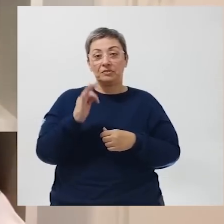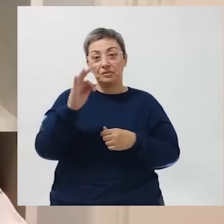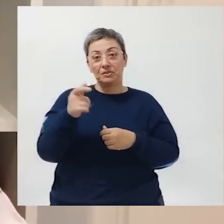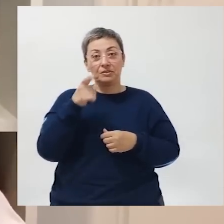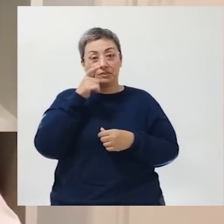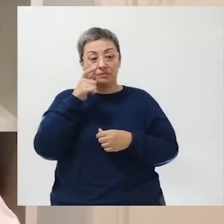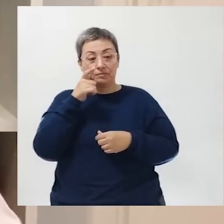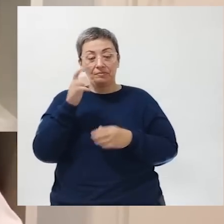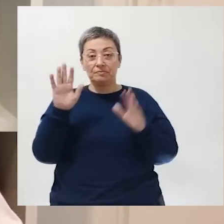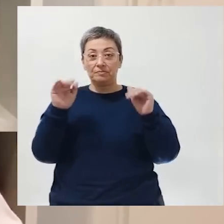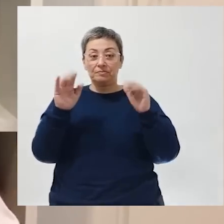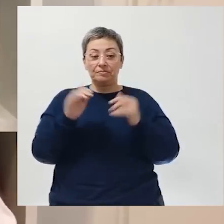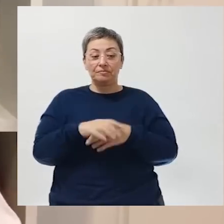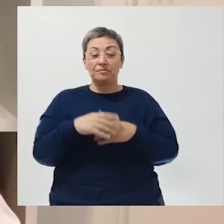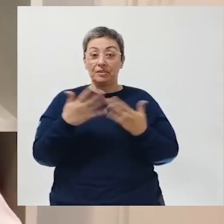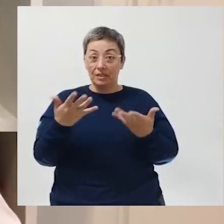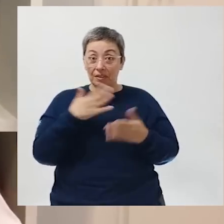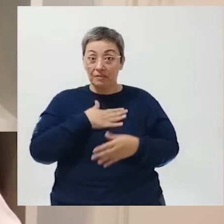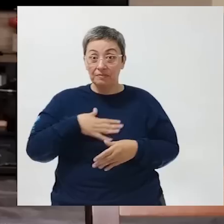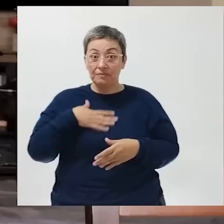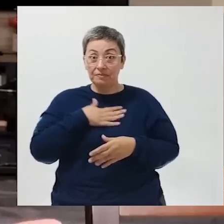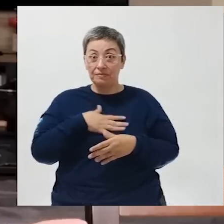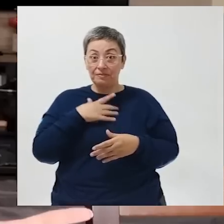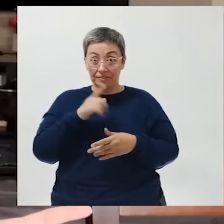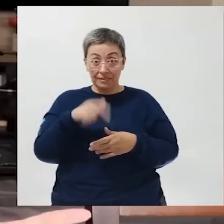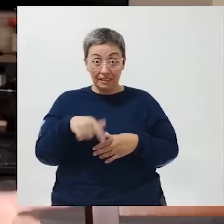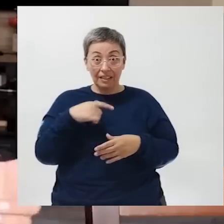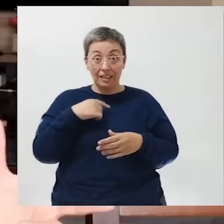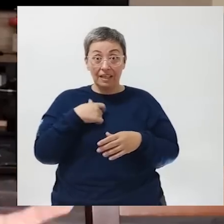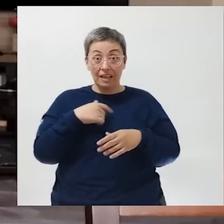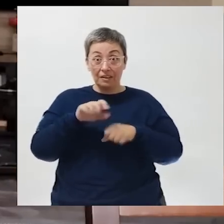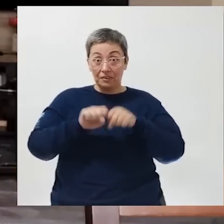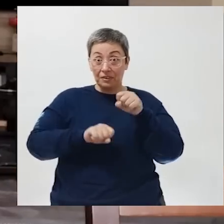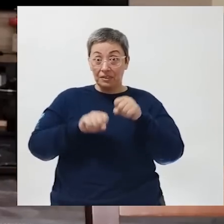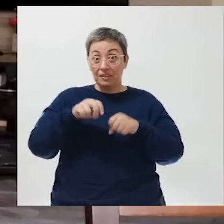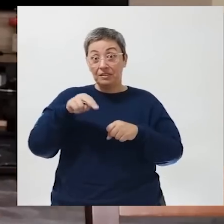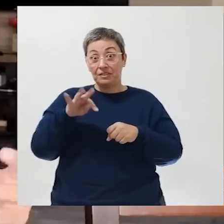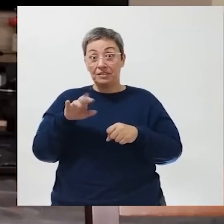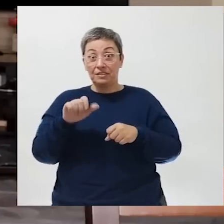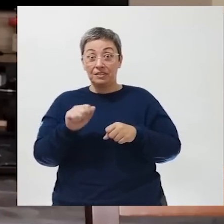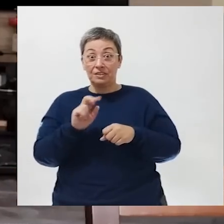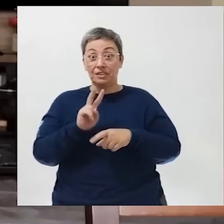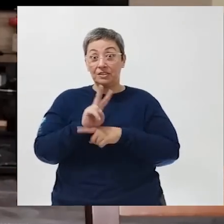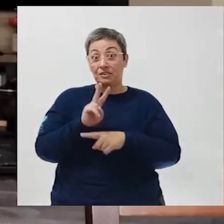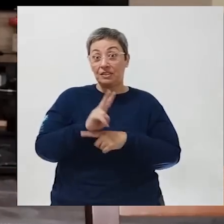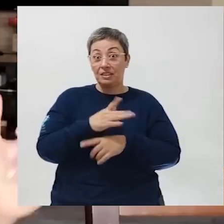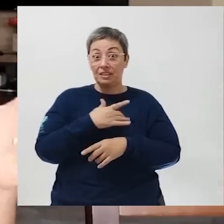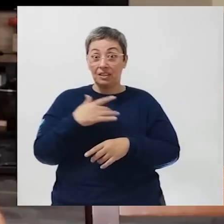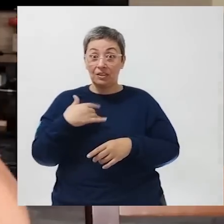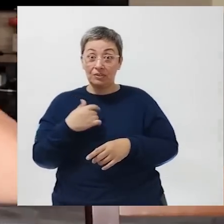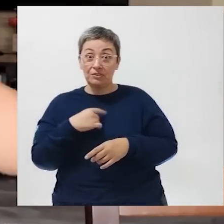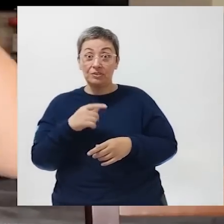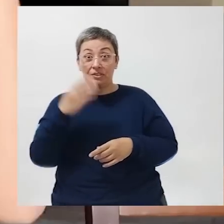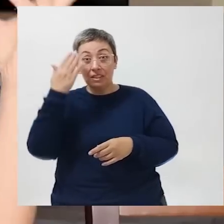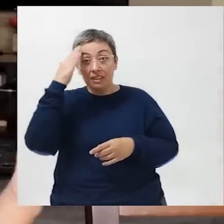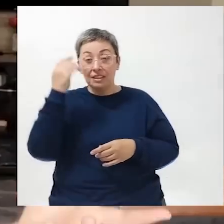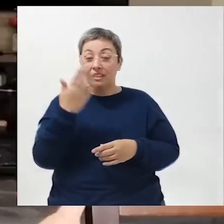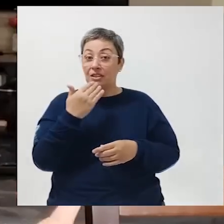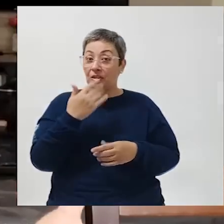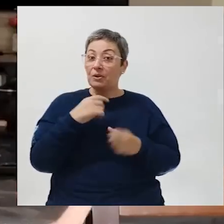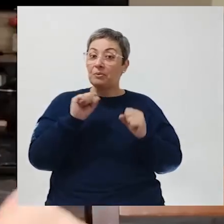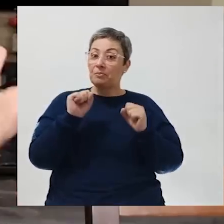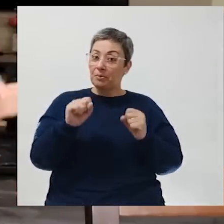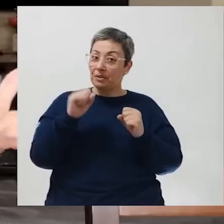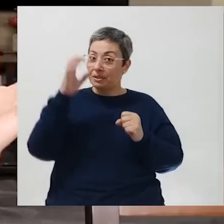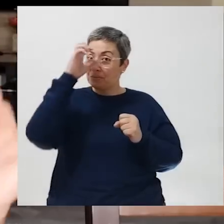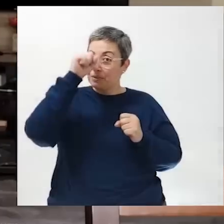nutricionistas aí que estão assistindo a gente. Tchau, tchau! E aí, gostou? Quer ser um nutricionista, cuidar da saúde das pessoas, entender sobre